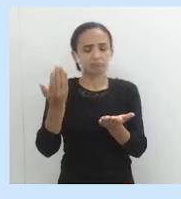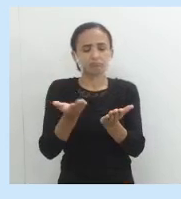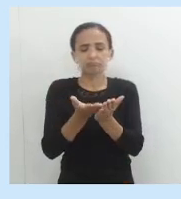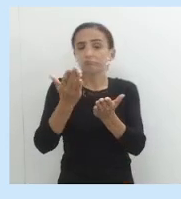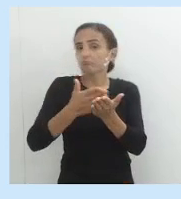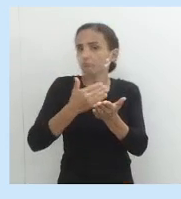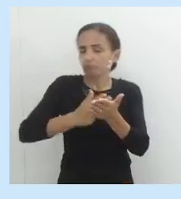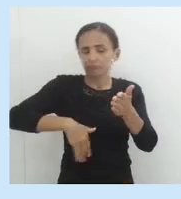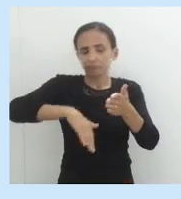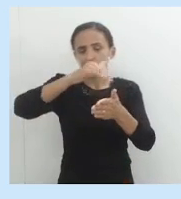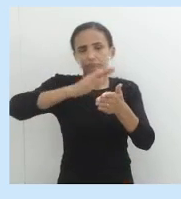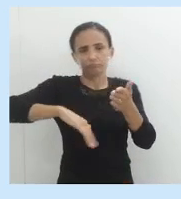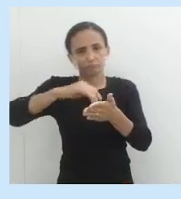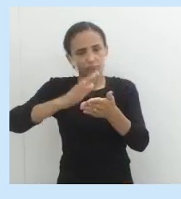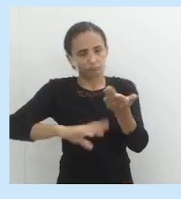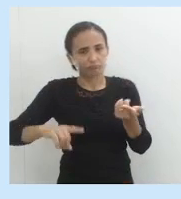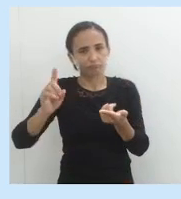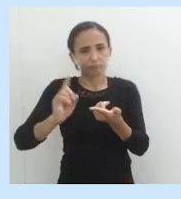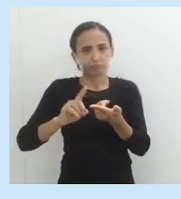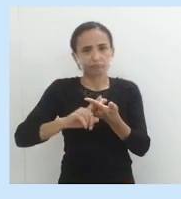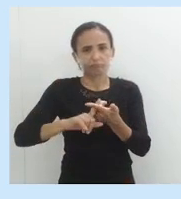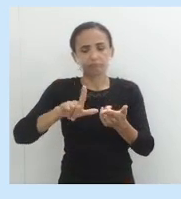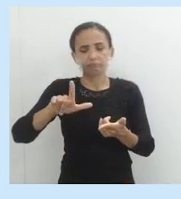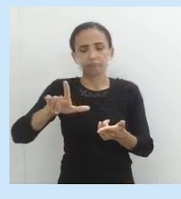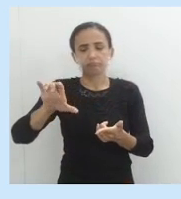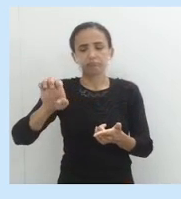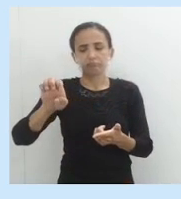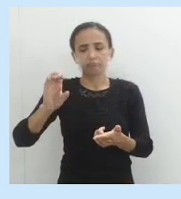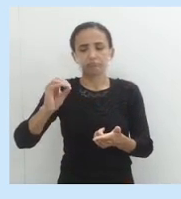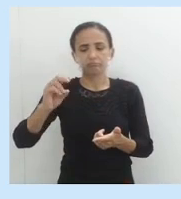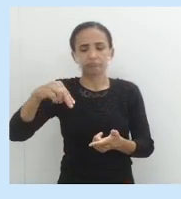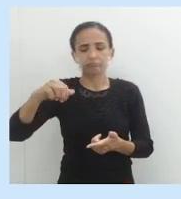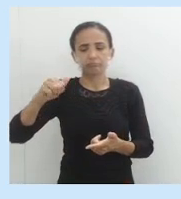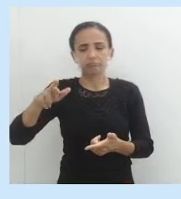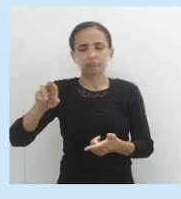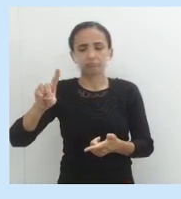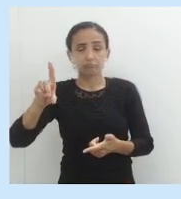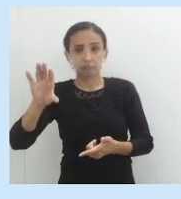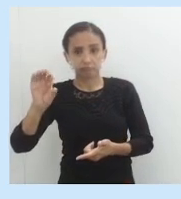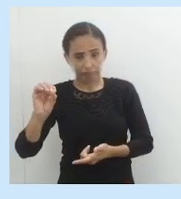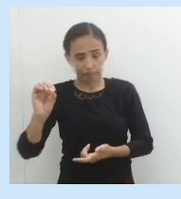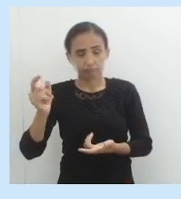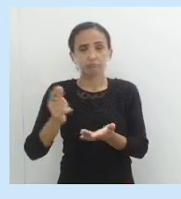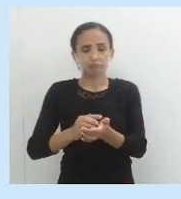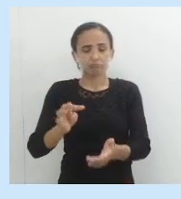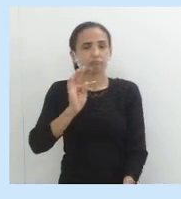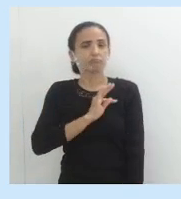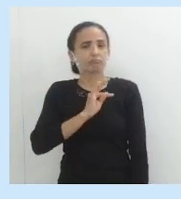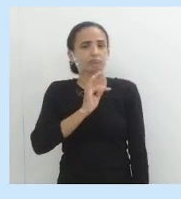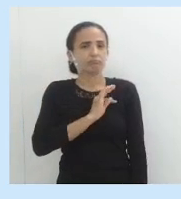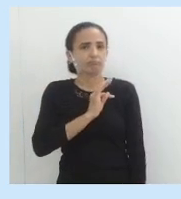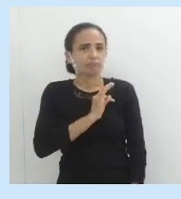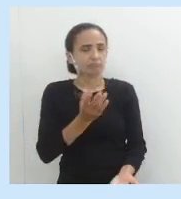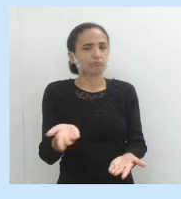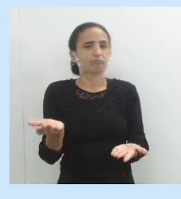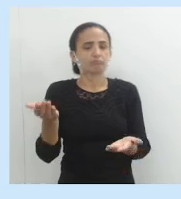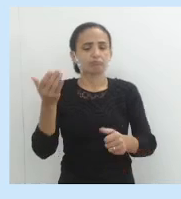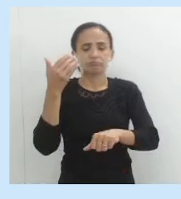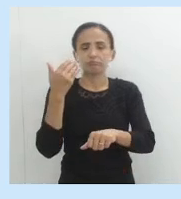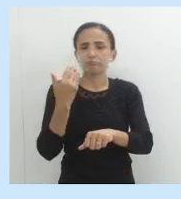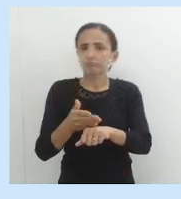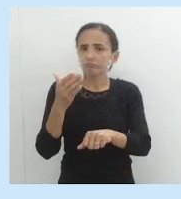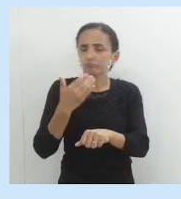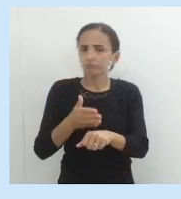desenvolvidas nesse momento. Então, Leonardo da Vinci apareceu aí, né, com a técnica da perspectiva, né, do esfumado.